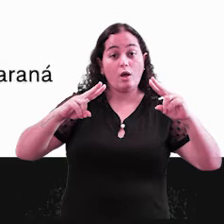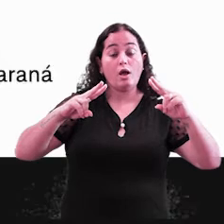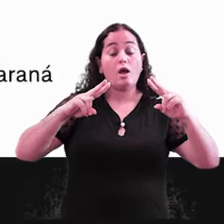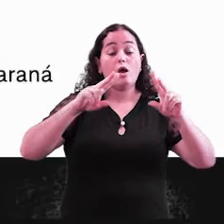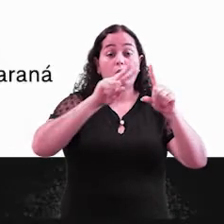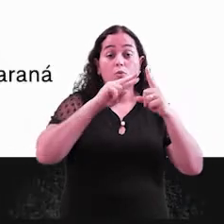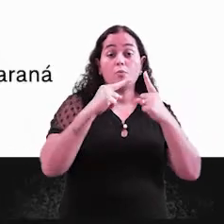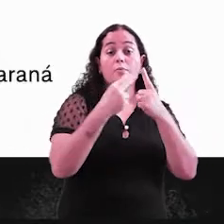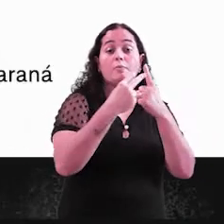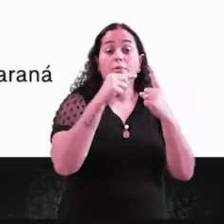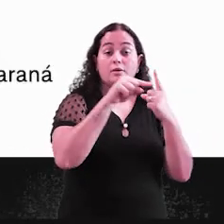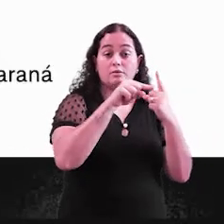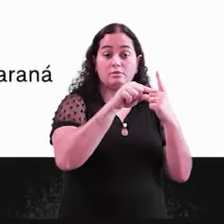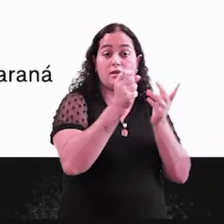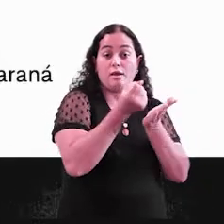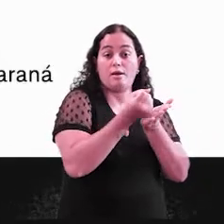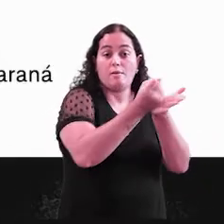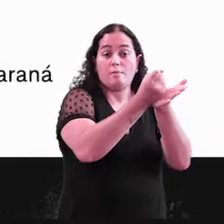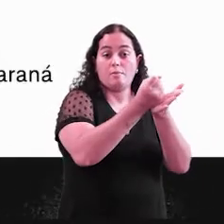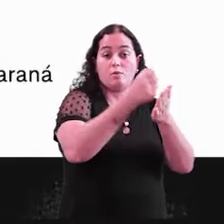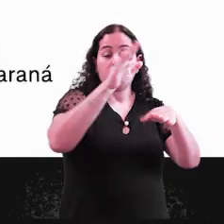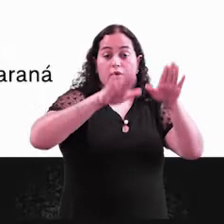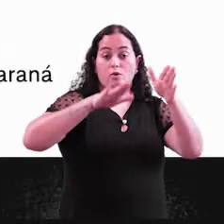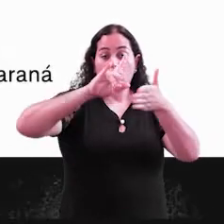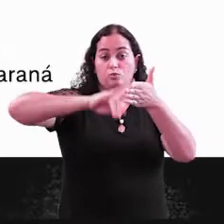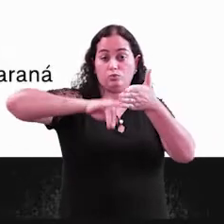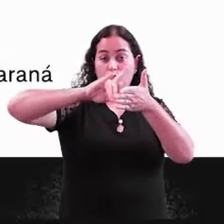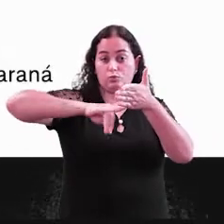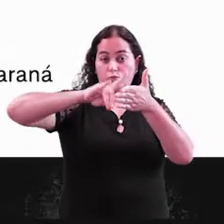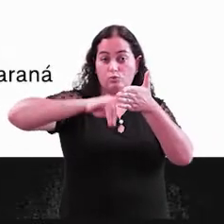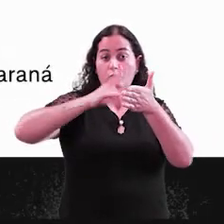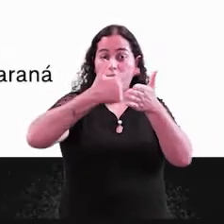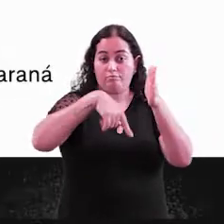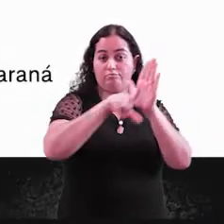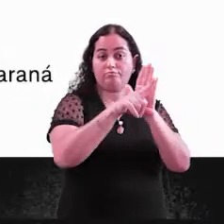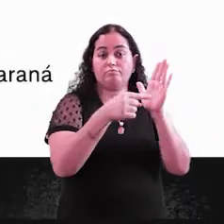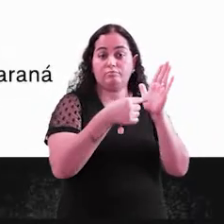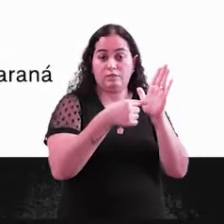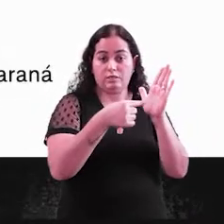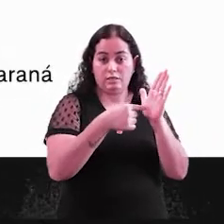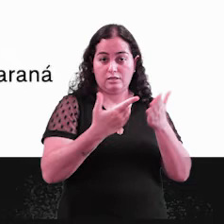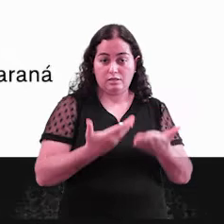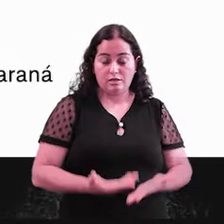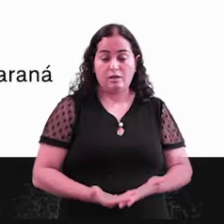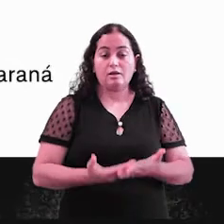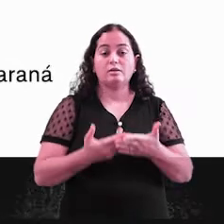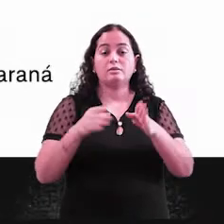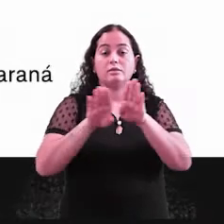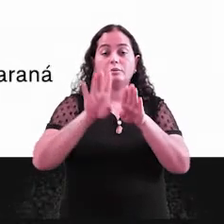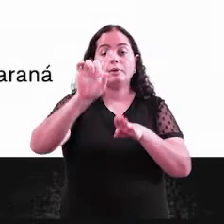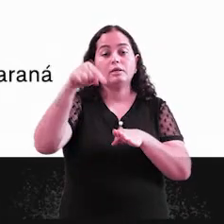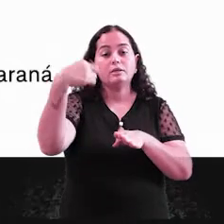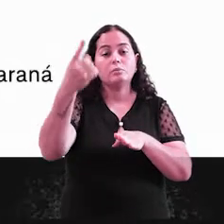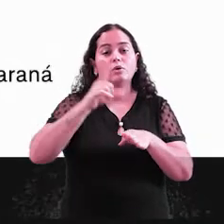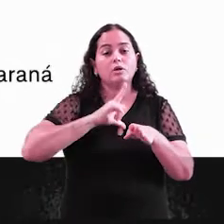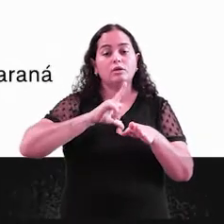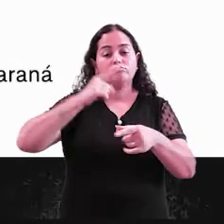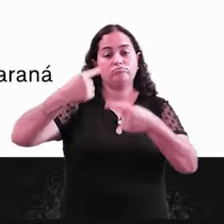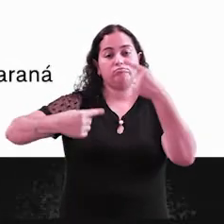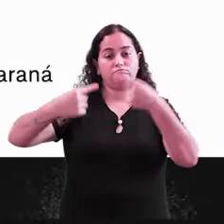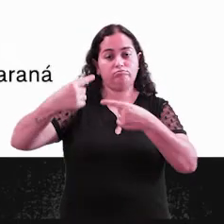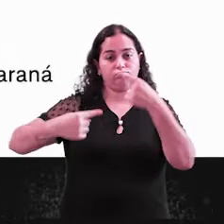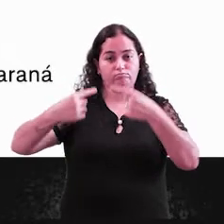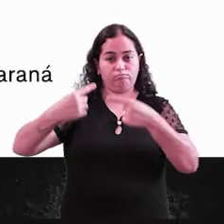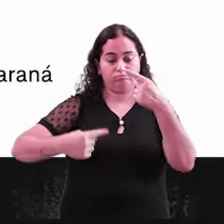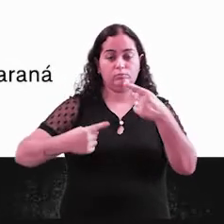numa perspectiva apoiada em alguns documentos legais, e depois a gente vem com uma discussão,